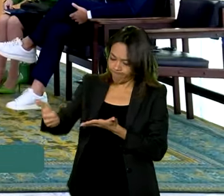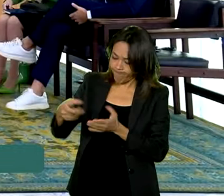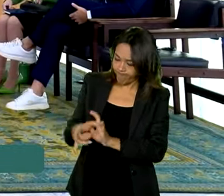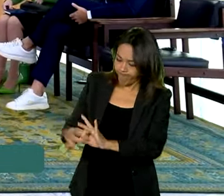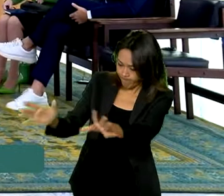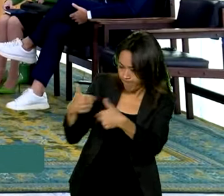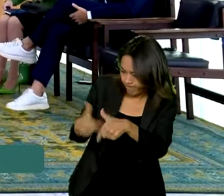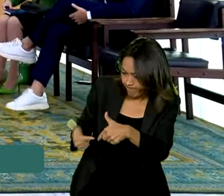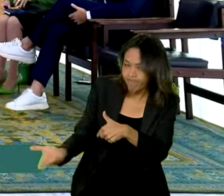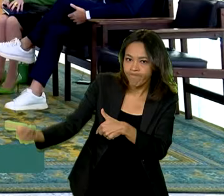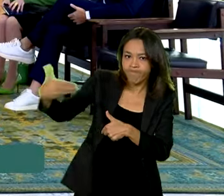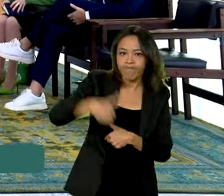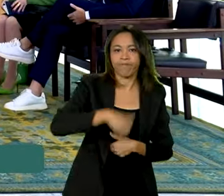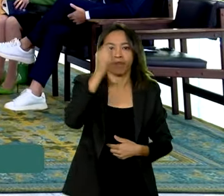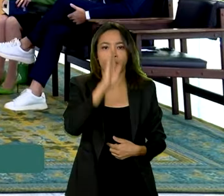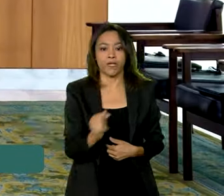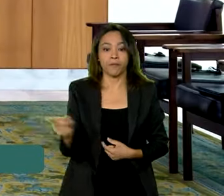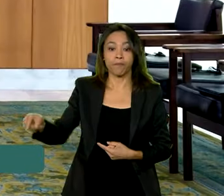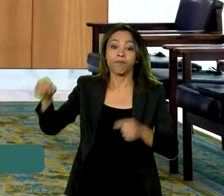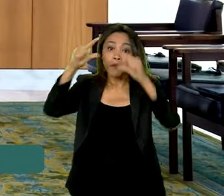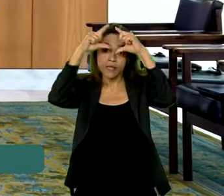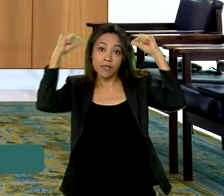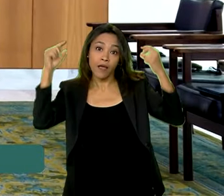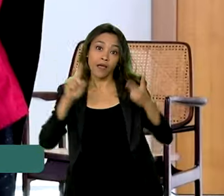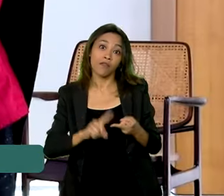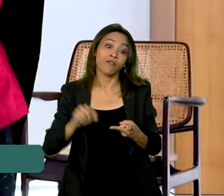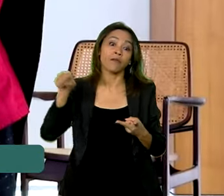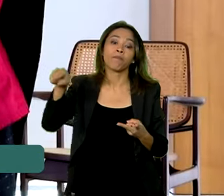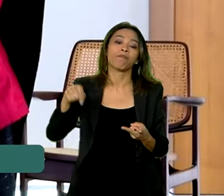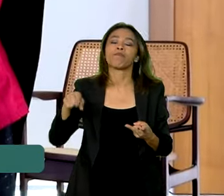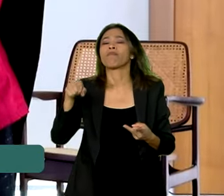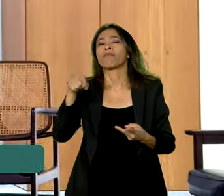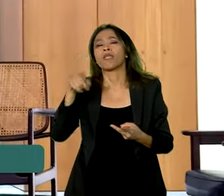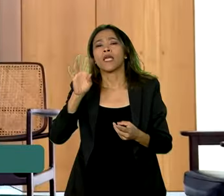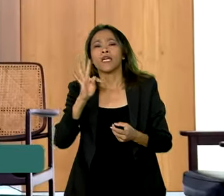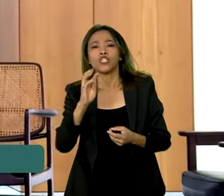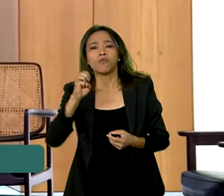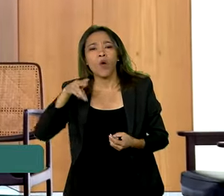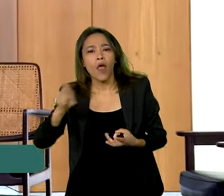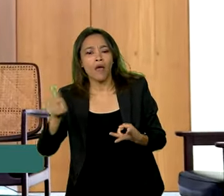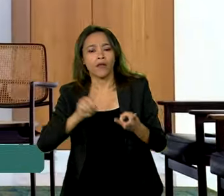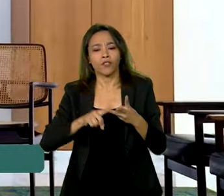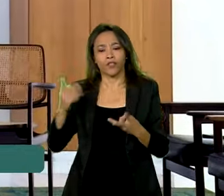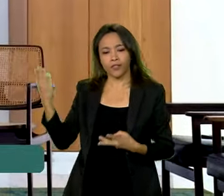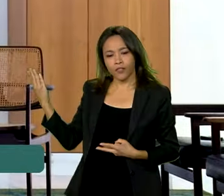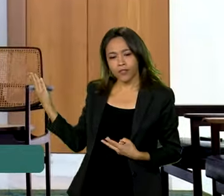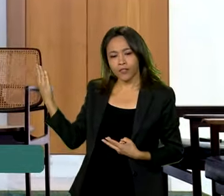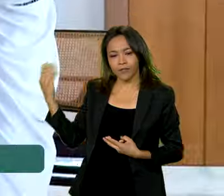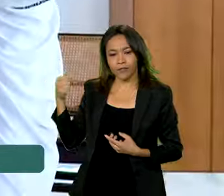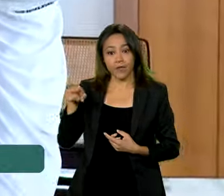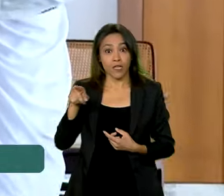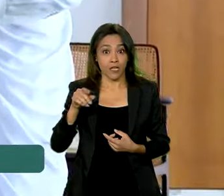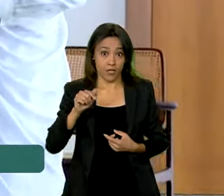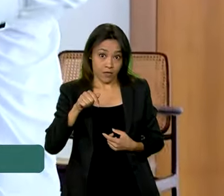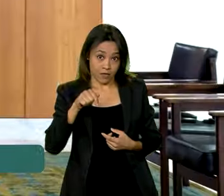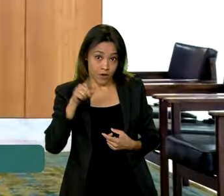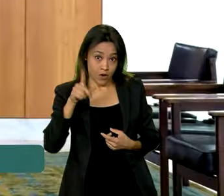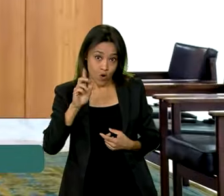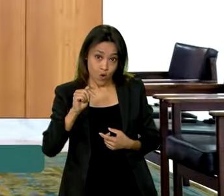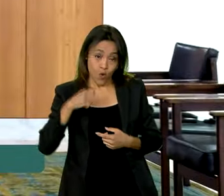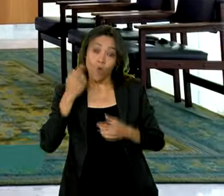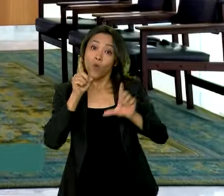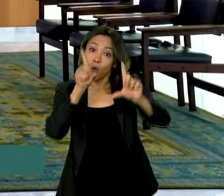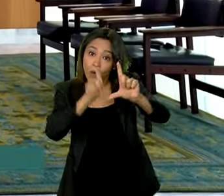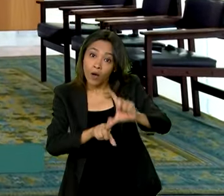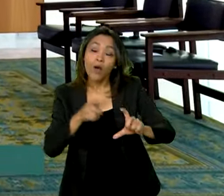Os novos embaixadores da Sérvia, Eslováquia, Timor-Leste, Botsuana, Geórgia, Ruanda,